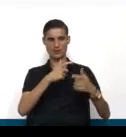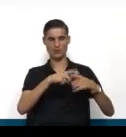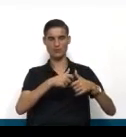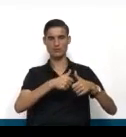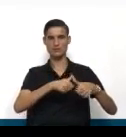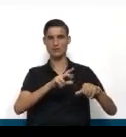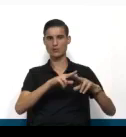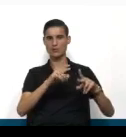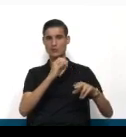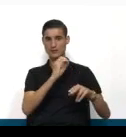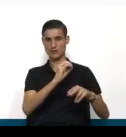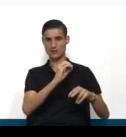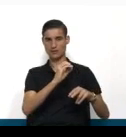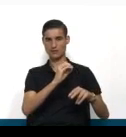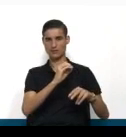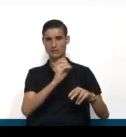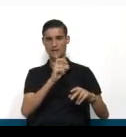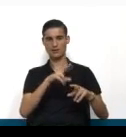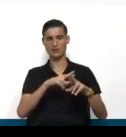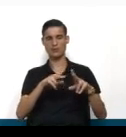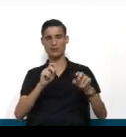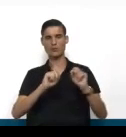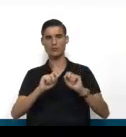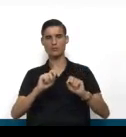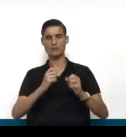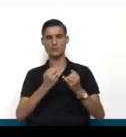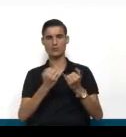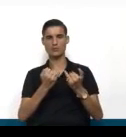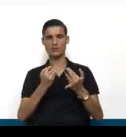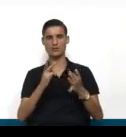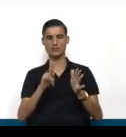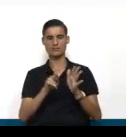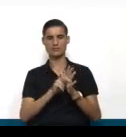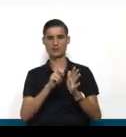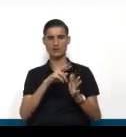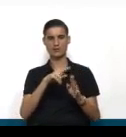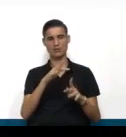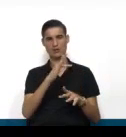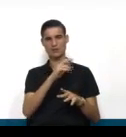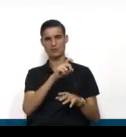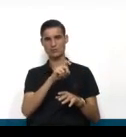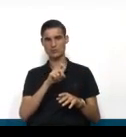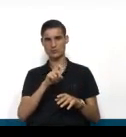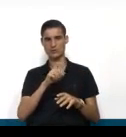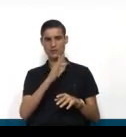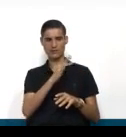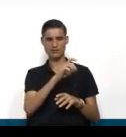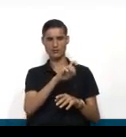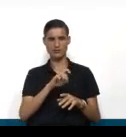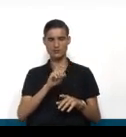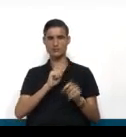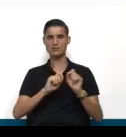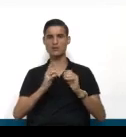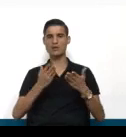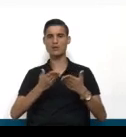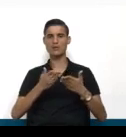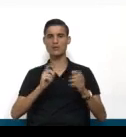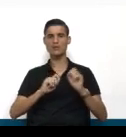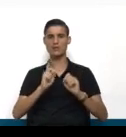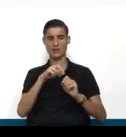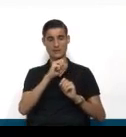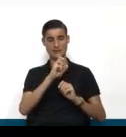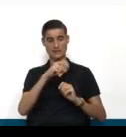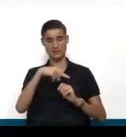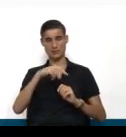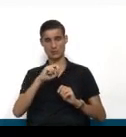a um tempo igual a 0, isso é igual a quanto? Isso é igual ao meu f de x. Quem que é o meu f de x agora?